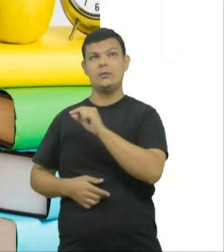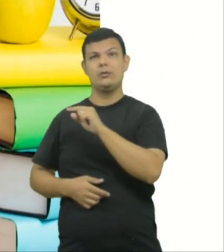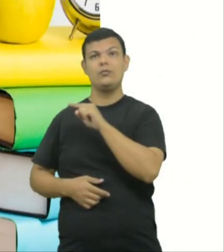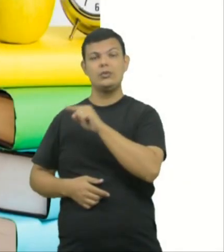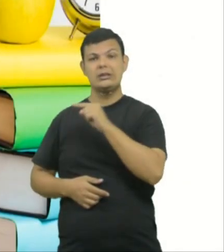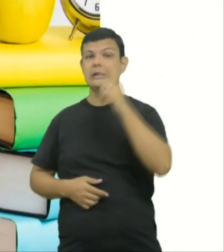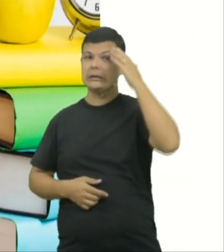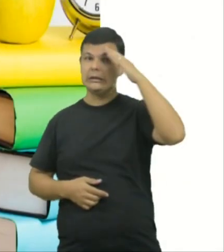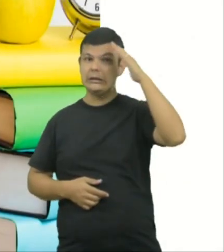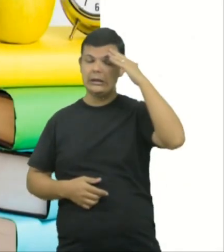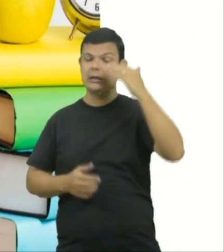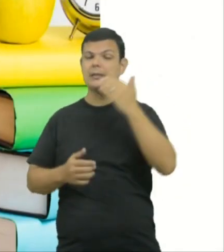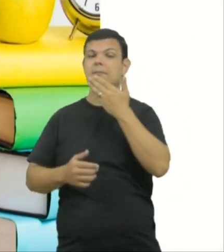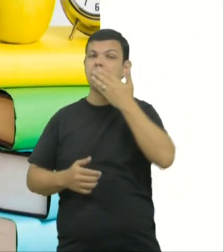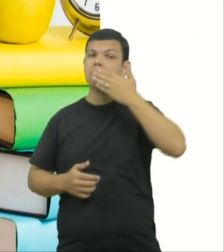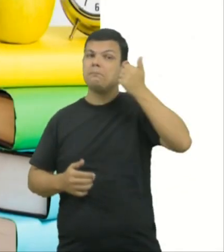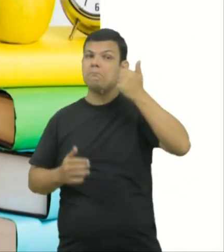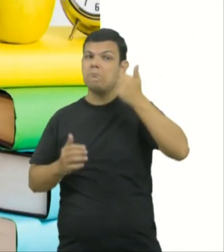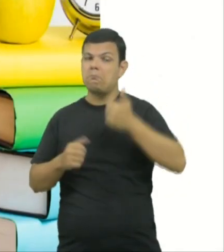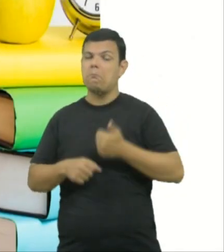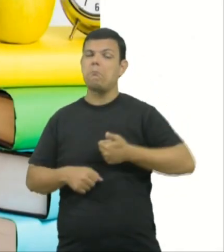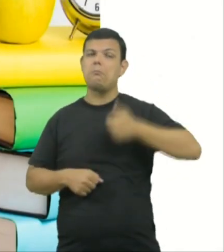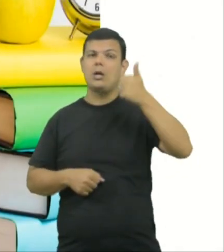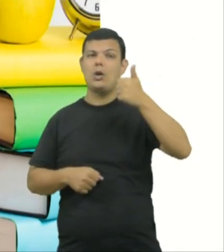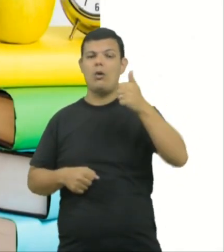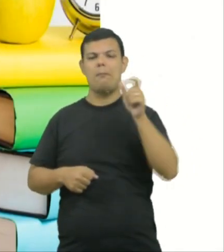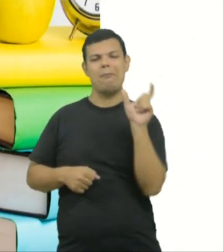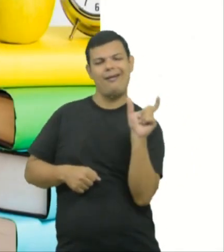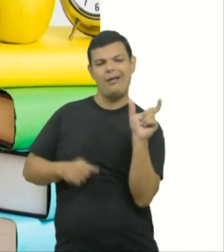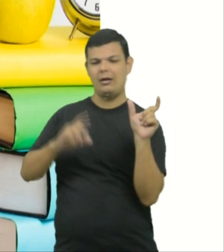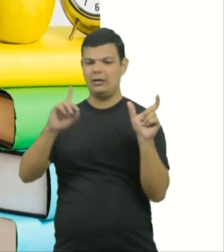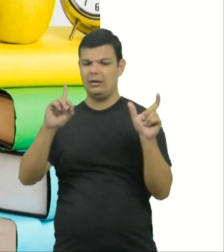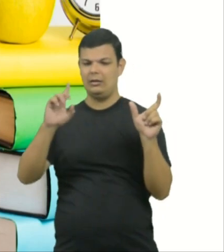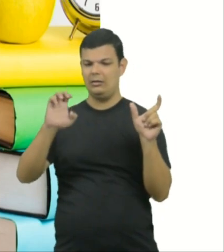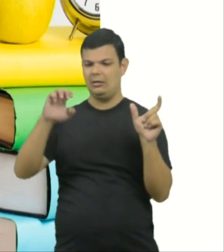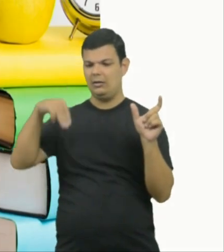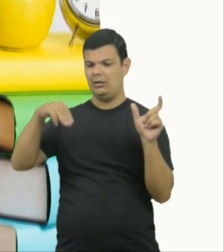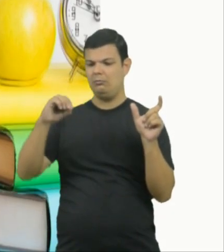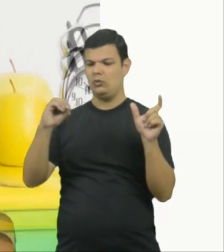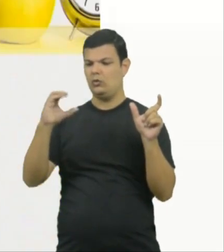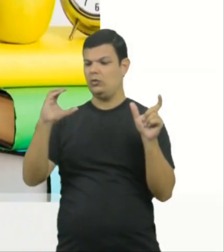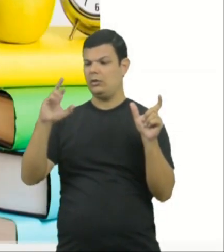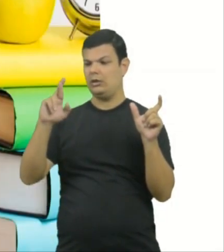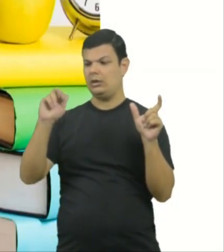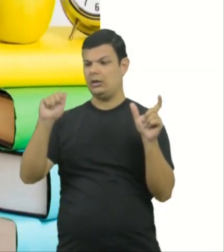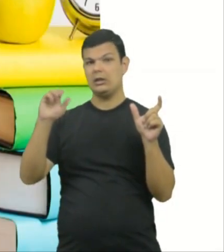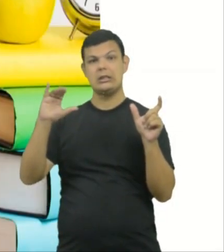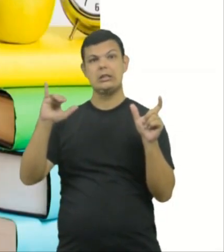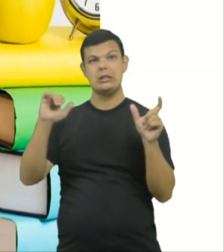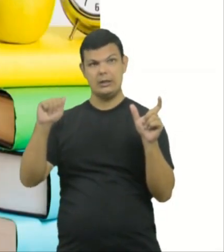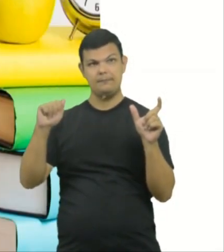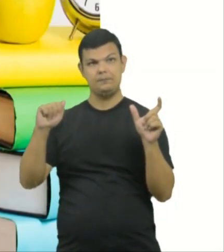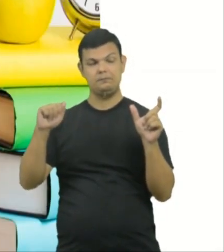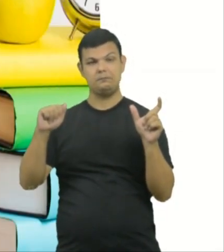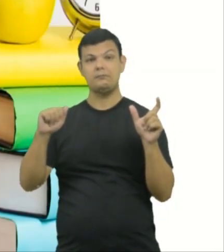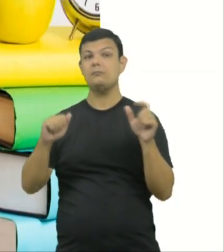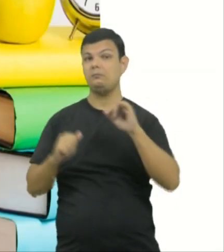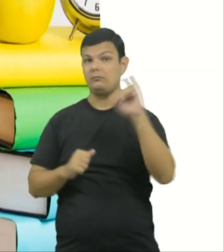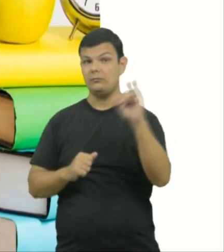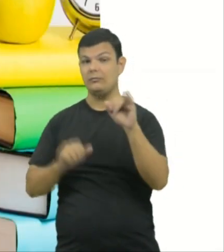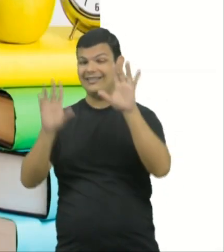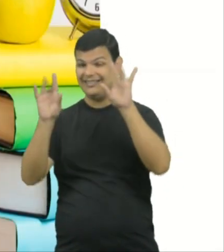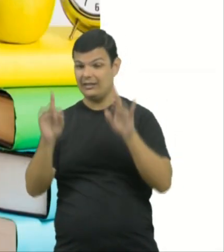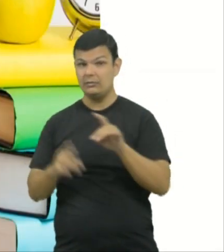possa entender melhor a origem da palavra democracia. Bom, um detalhe super importante que você não